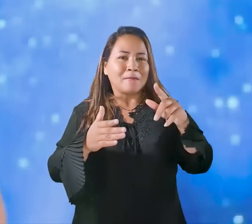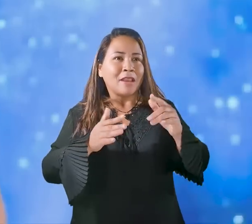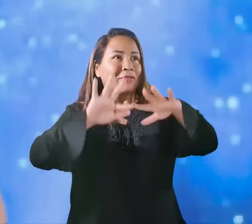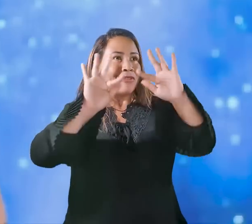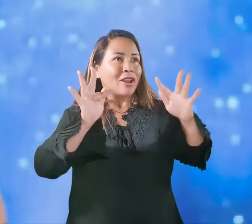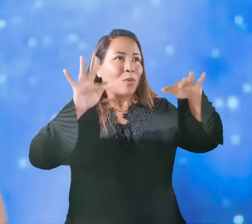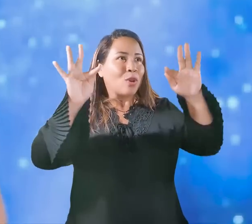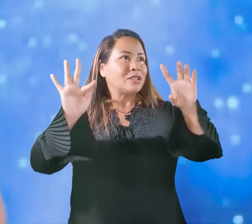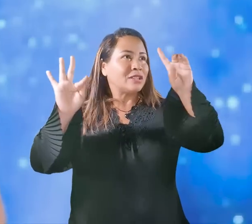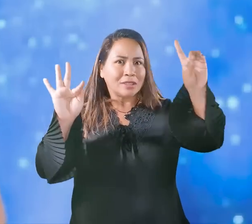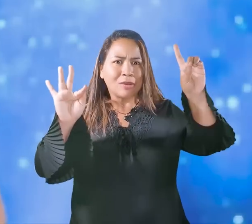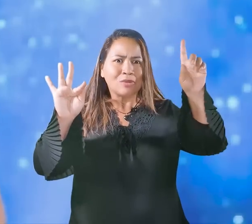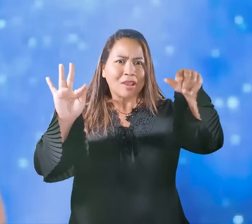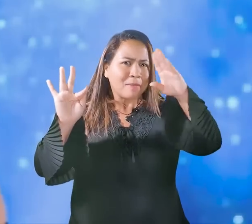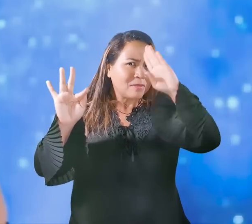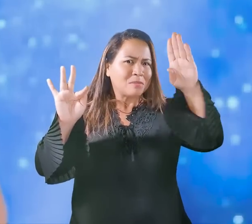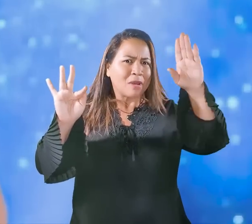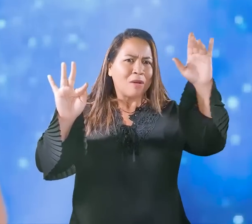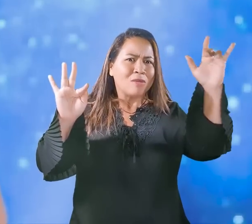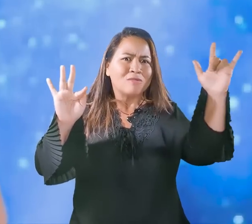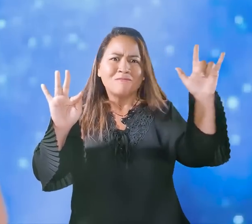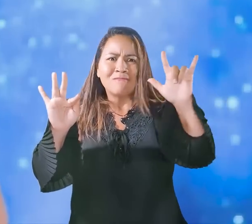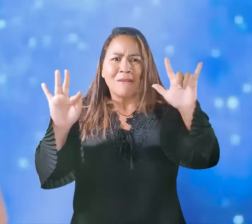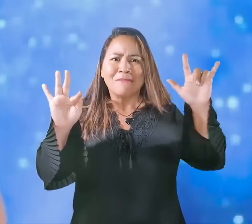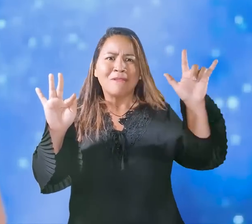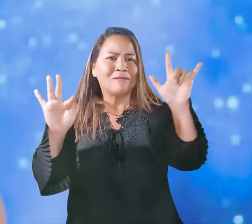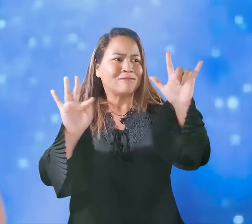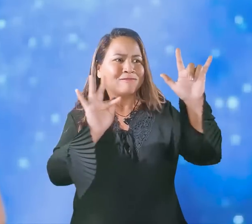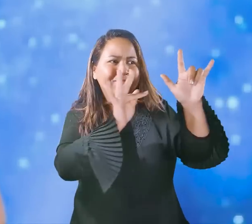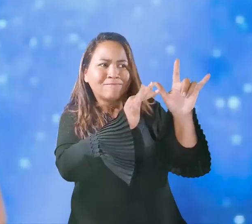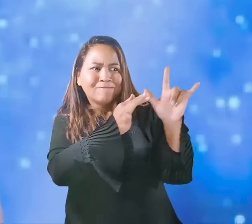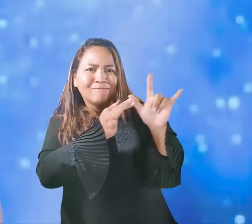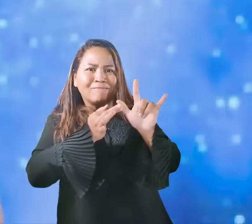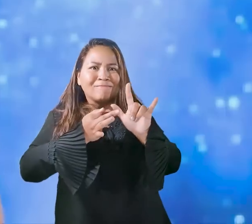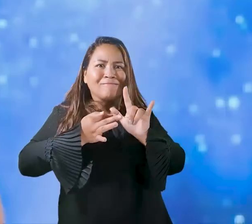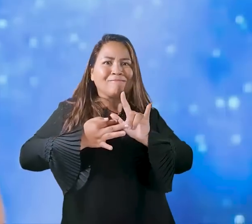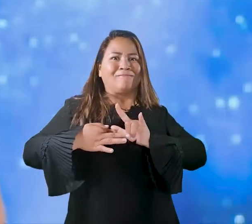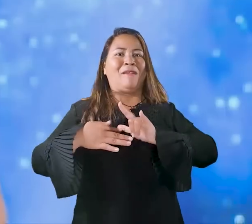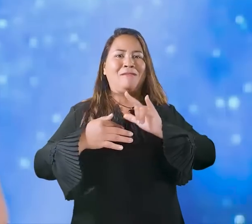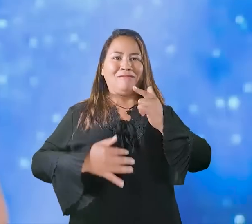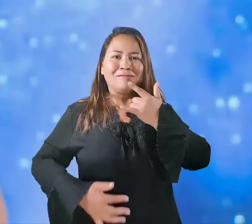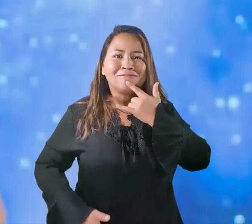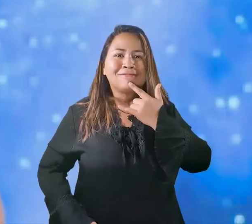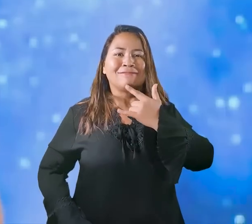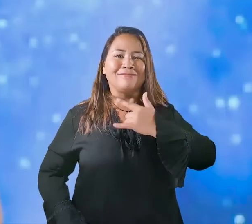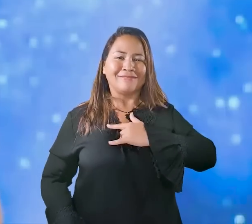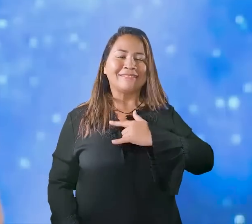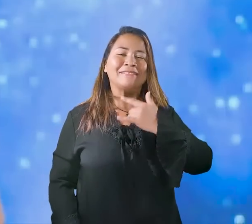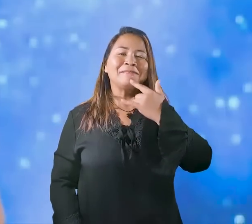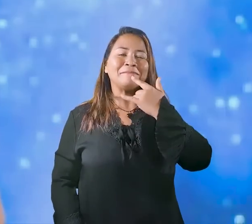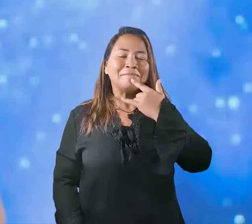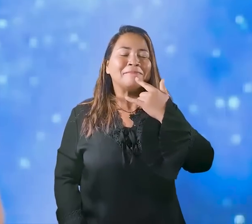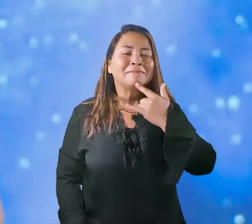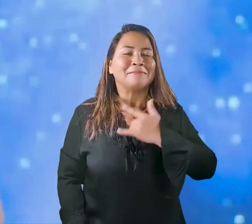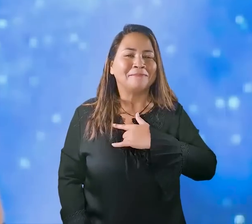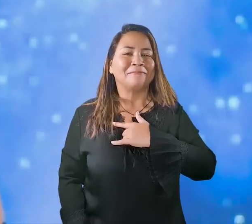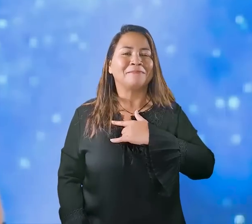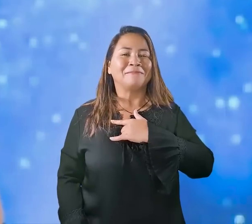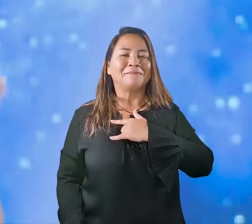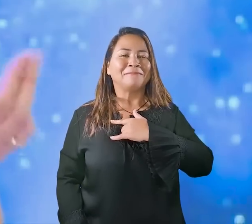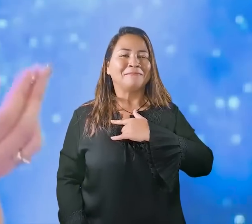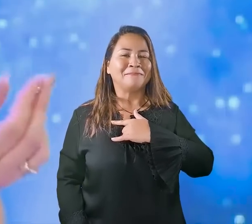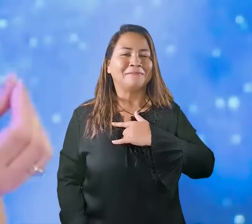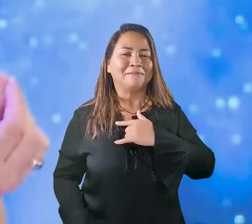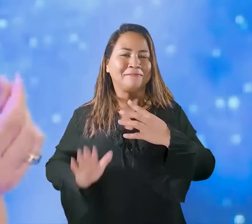amar, porque Deus é amor e Deus está dentro de você. Eu me amo, eu me amo. Embaixo